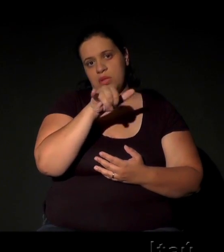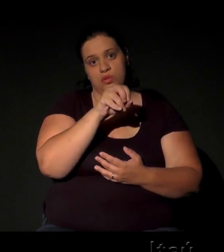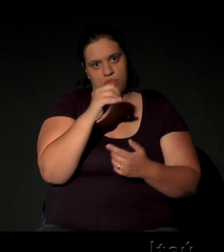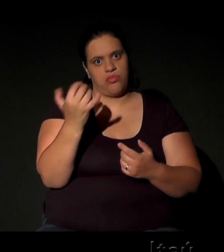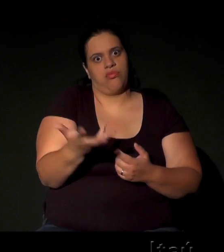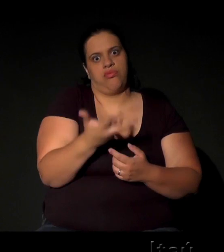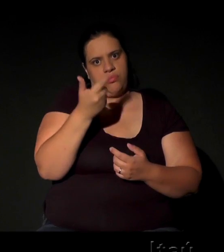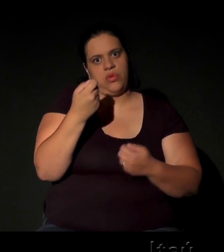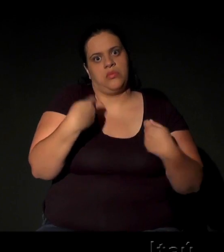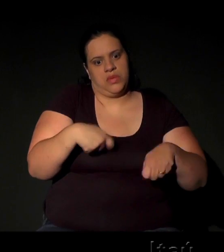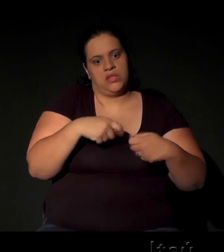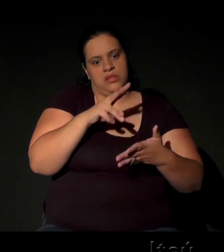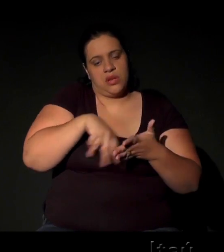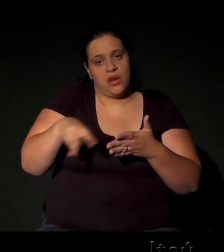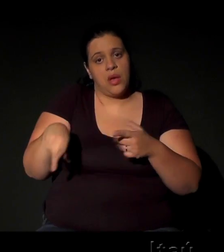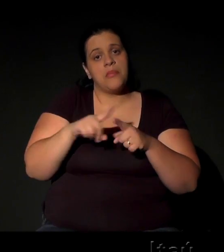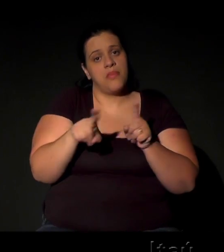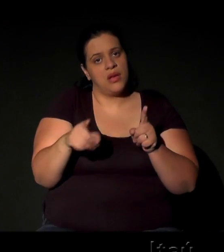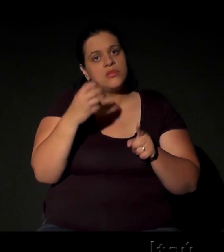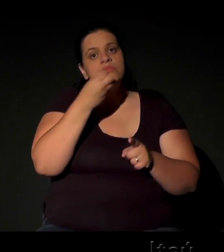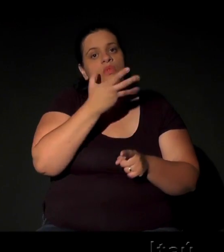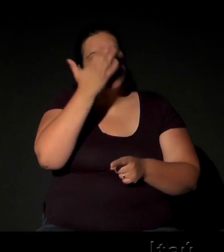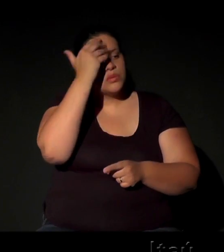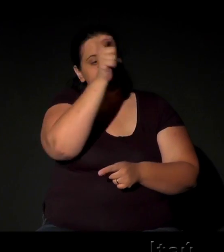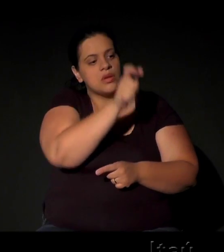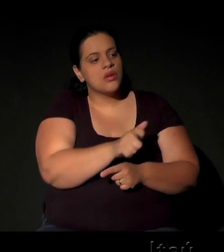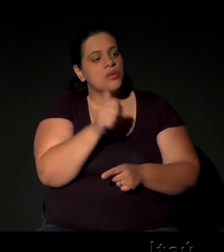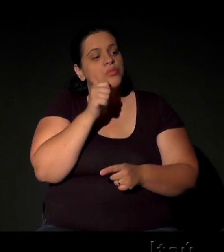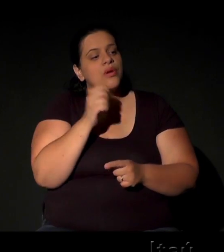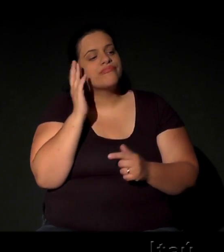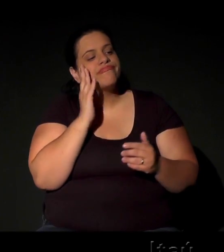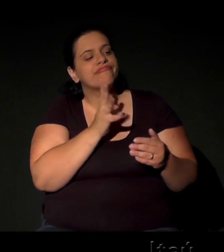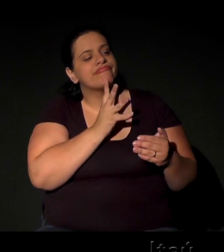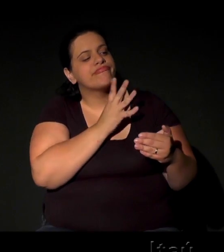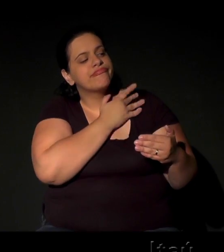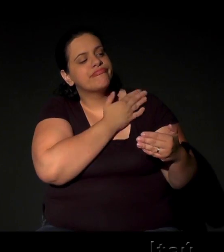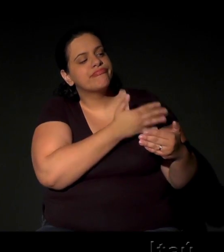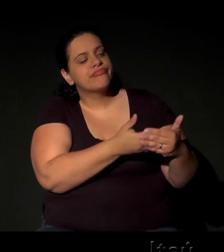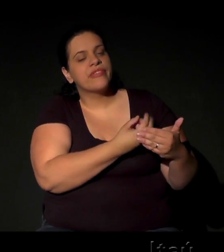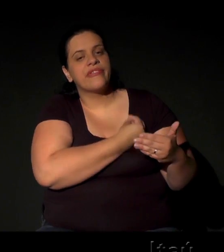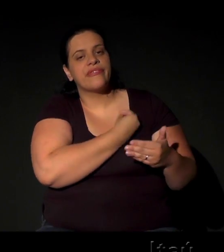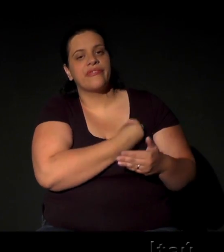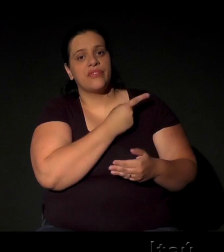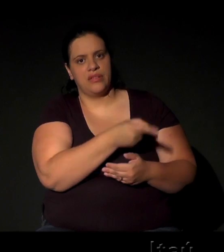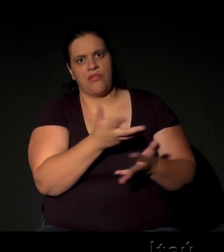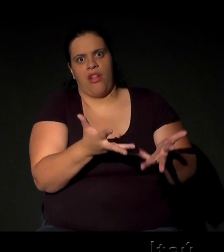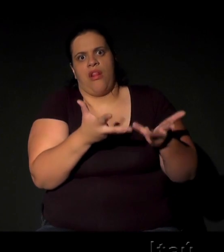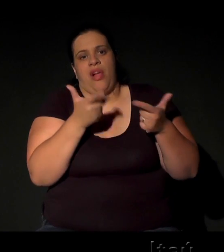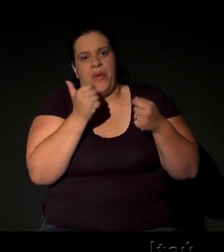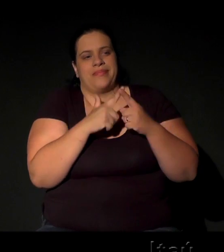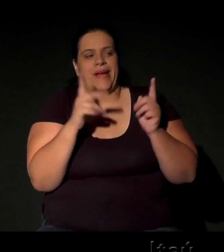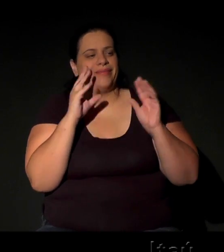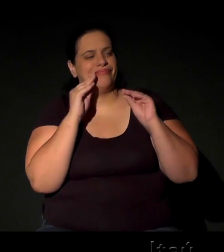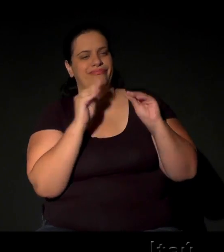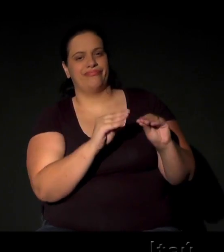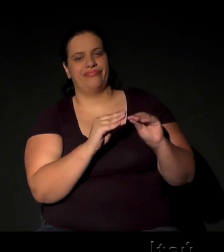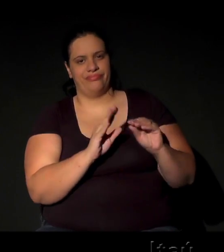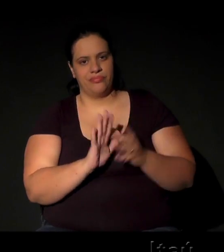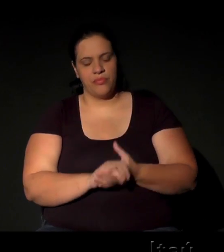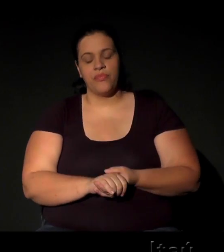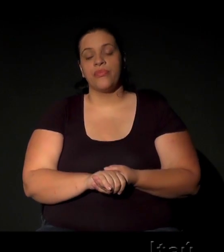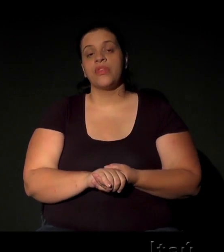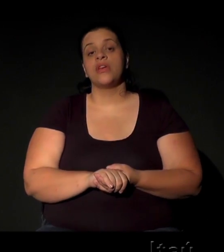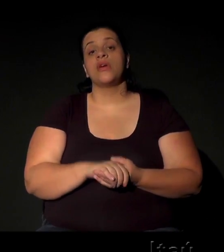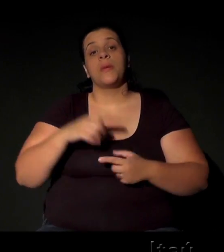precisamos ler mas bom ver também como essa escritora foi tratada ao longo da sua vida mesmo sendo uma escritora genial né